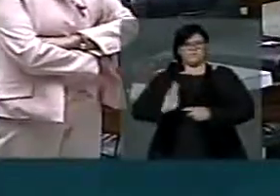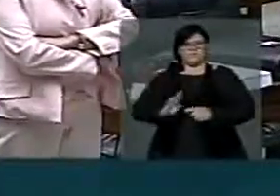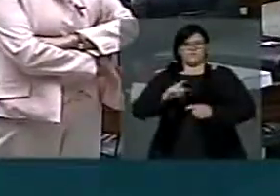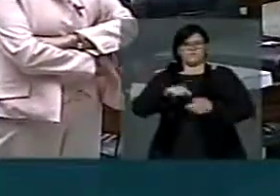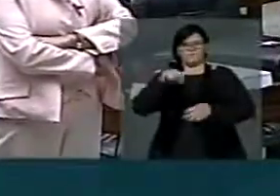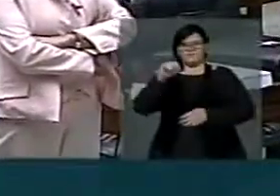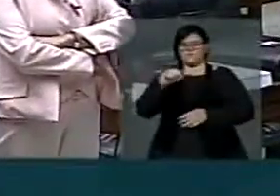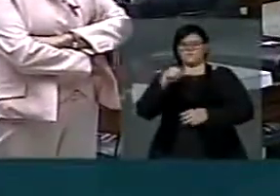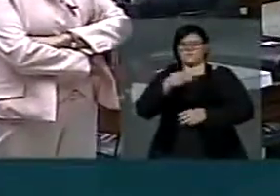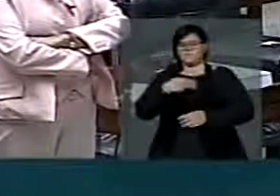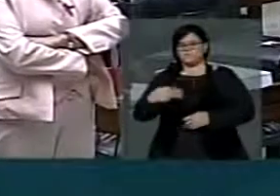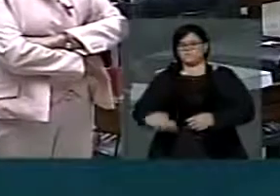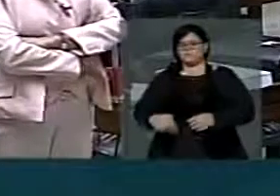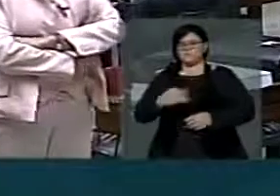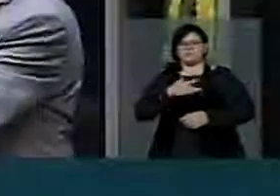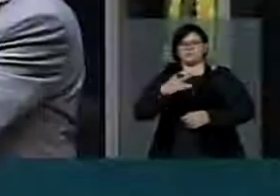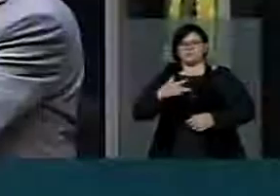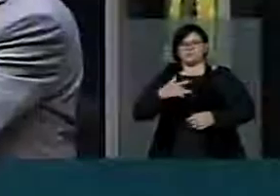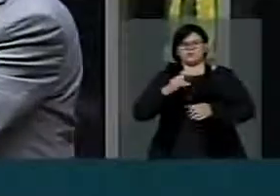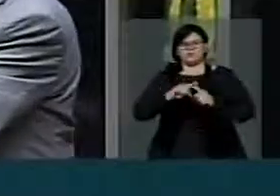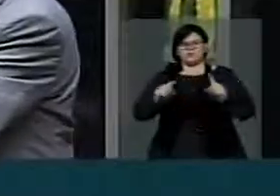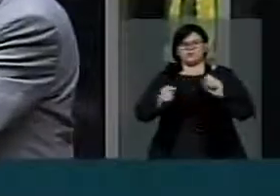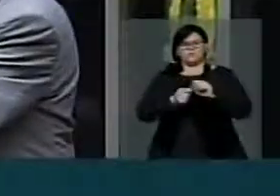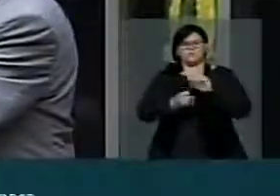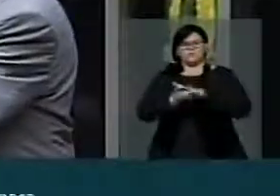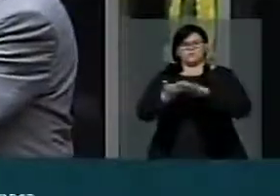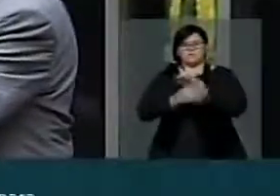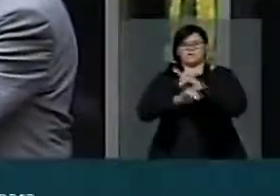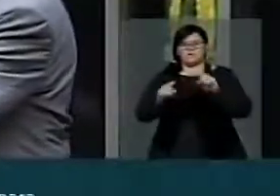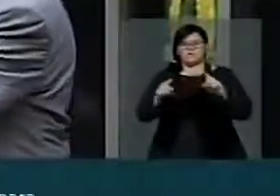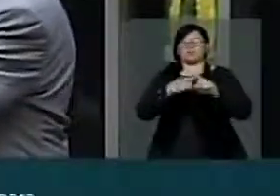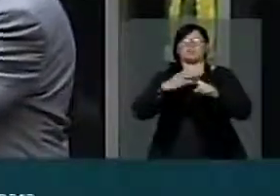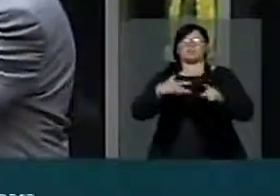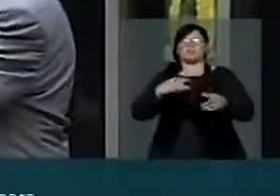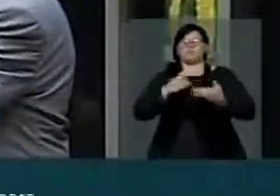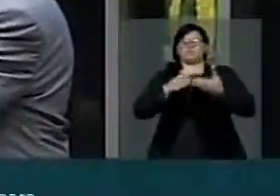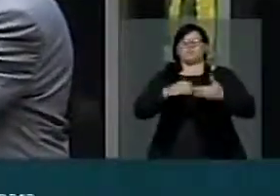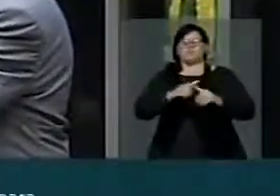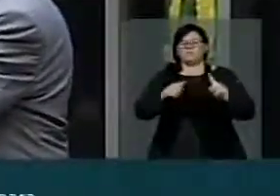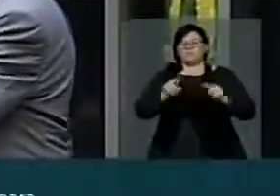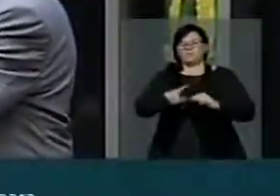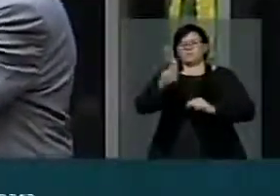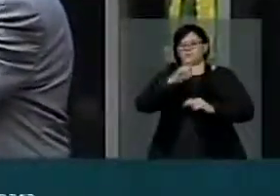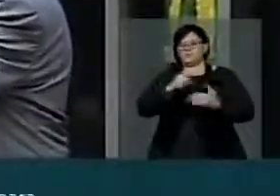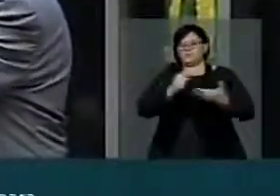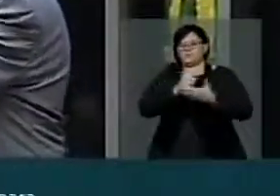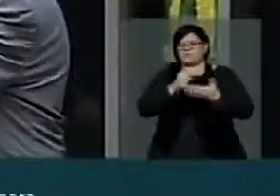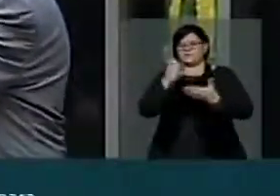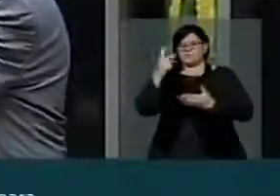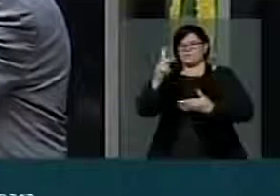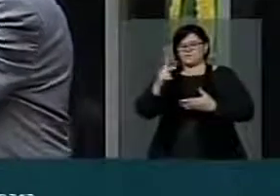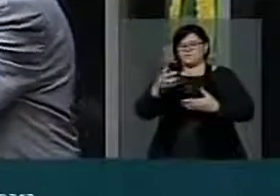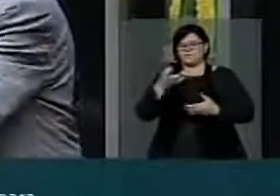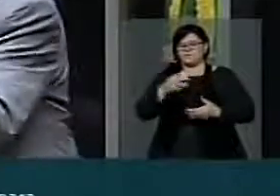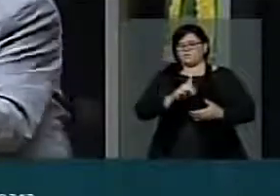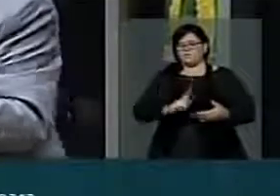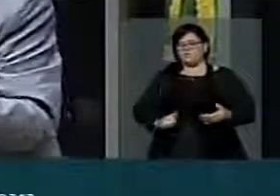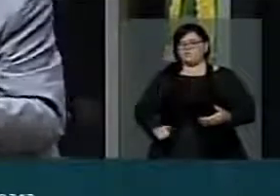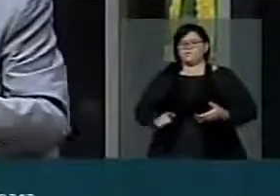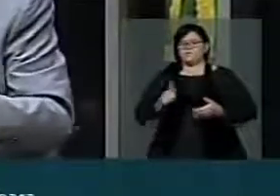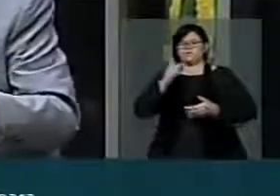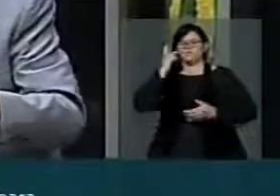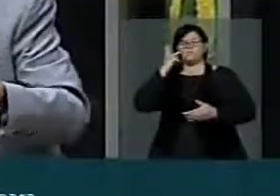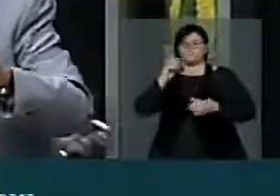eleger o ministro da saúde, que não fez nada pela saúde, mas usa como base eleitoral para ser governador de São Paulo e